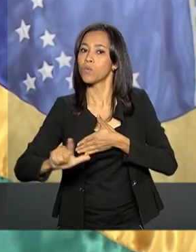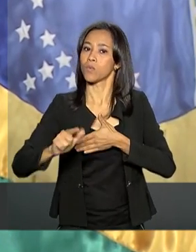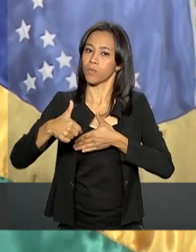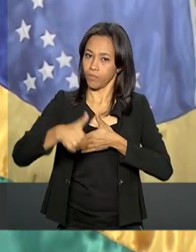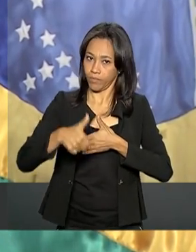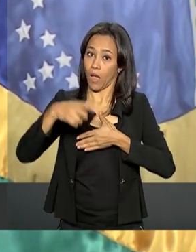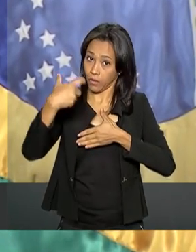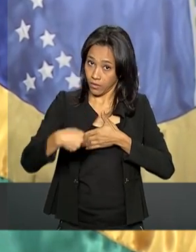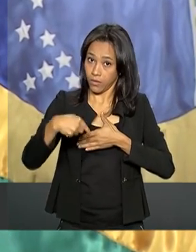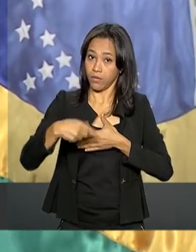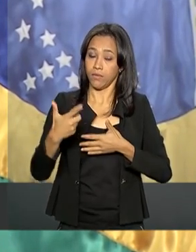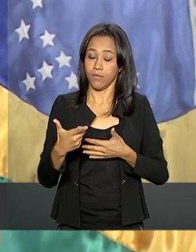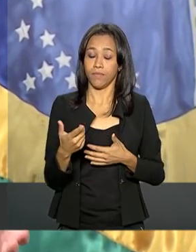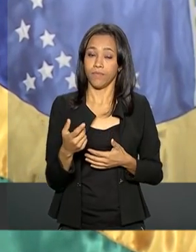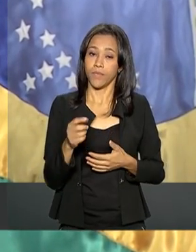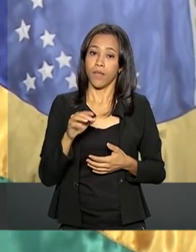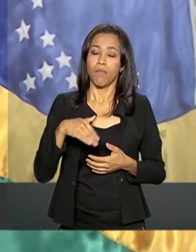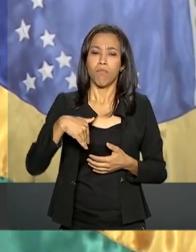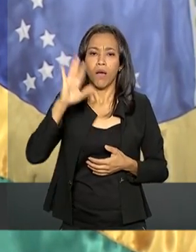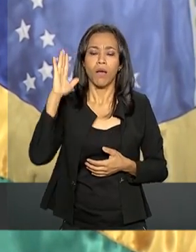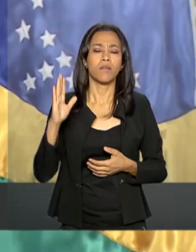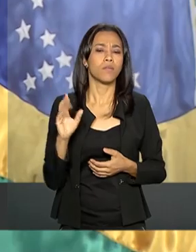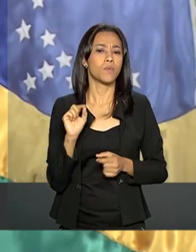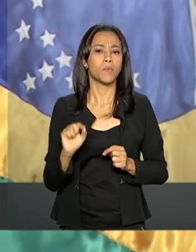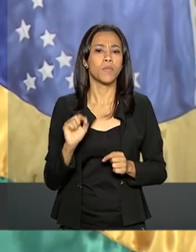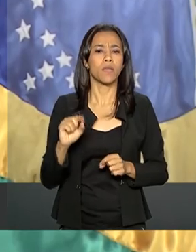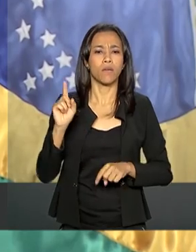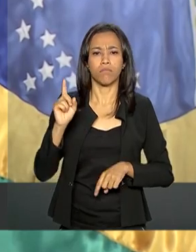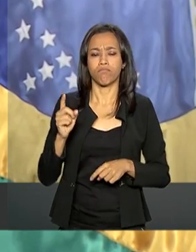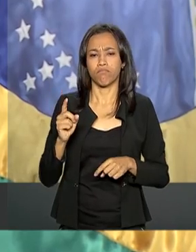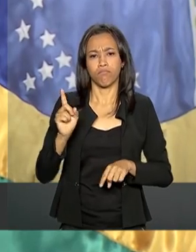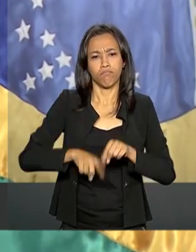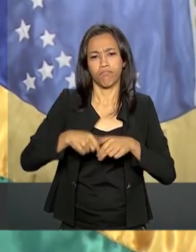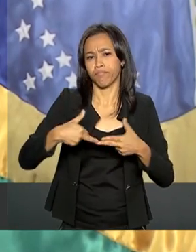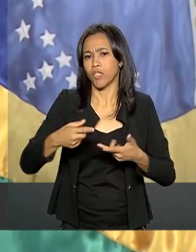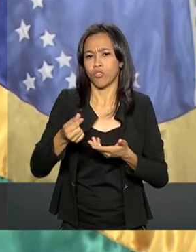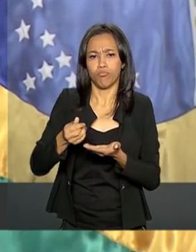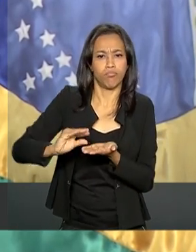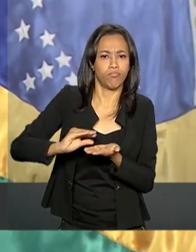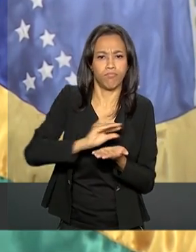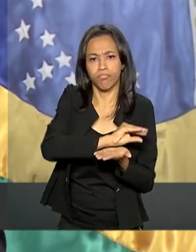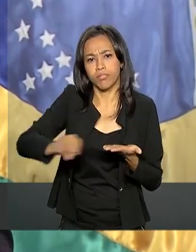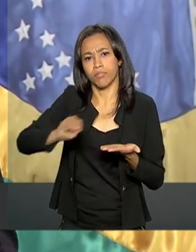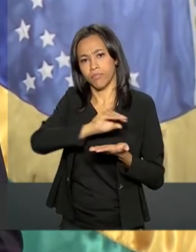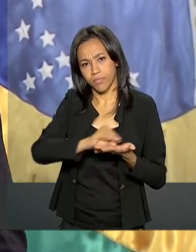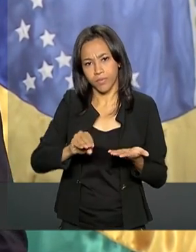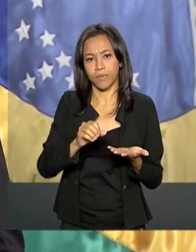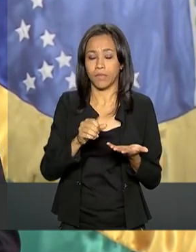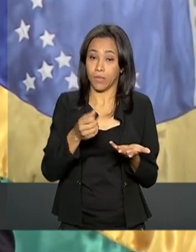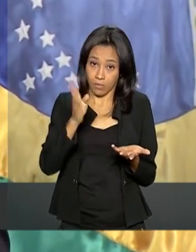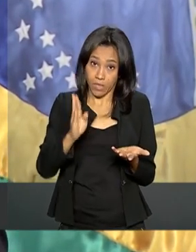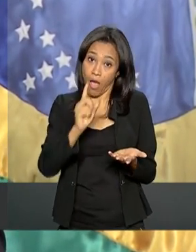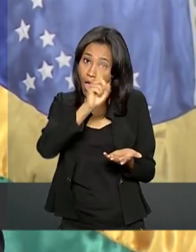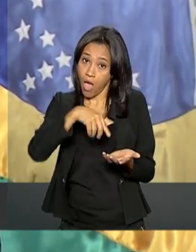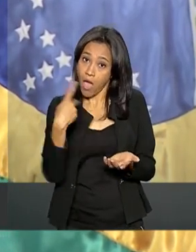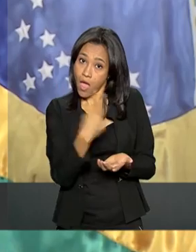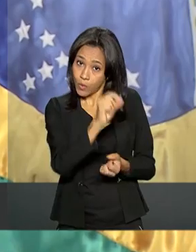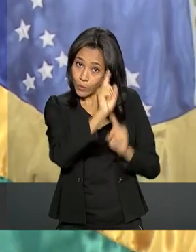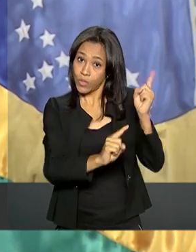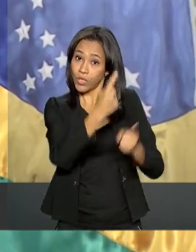Aqui na América do Sul, a maior quantidade de recursos investidos no Brasil são aqui do Chile